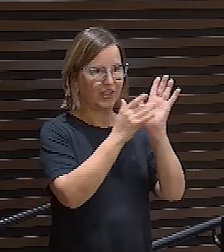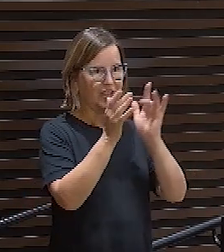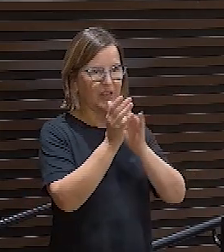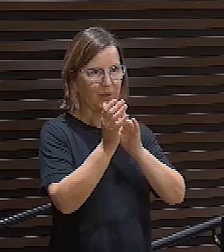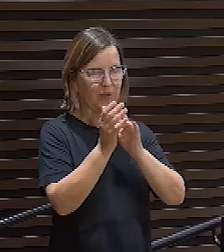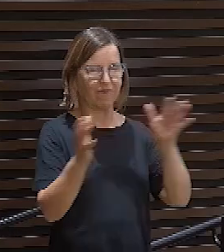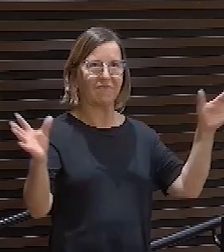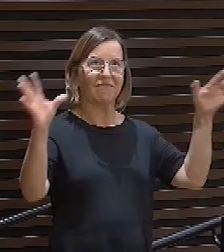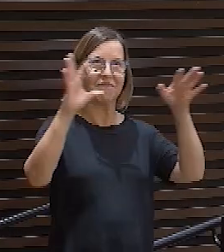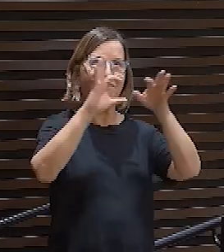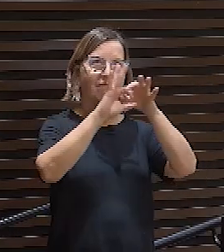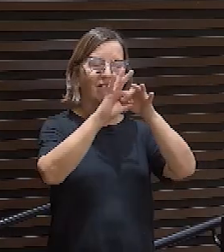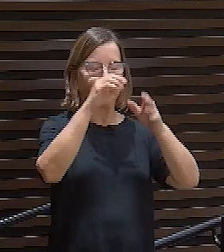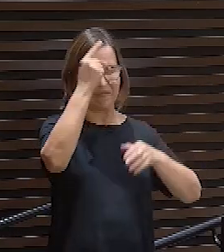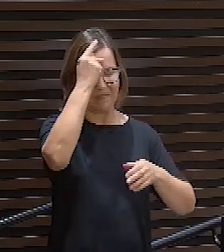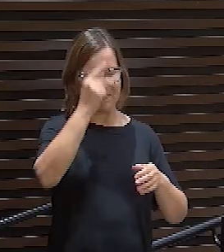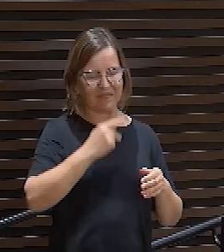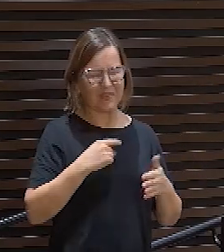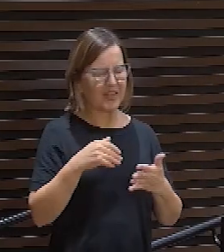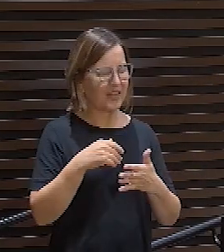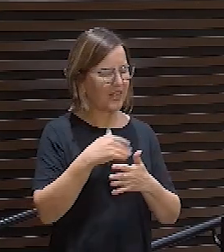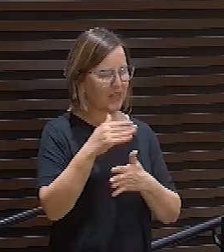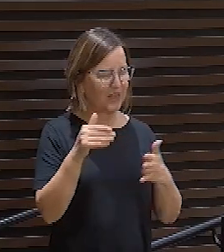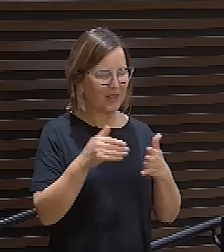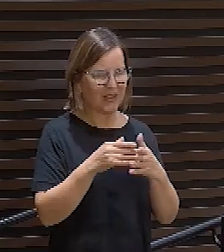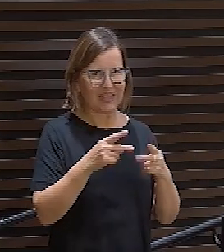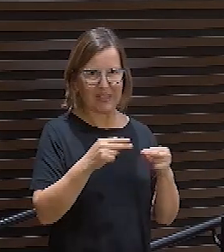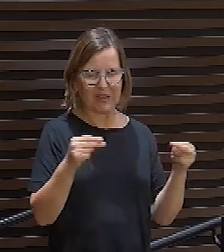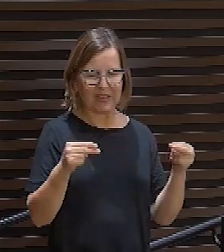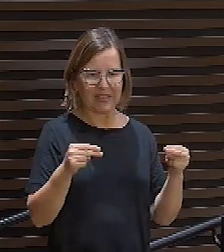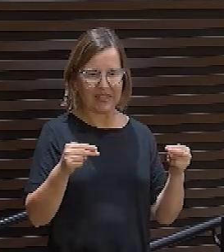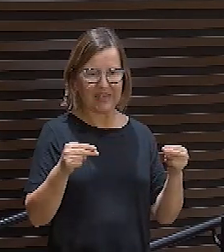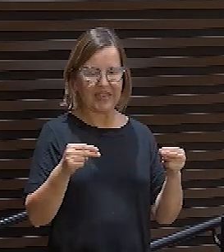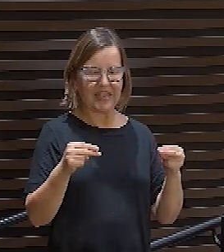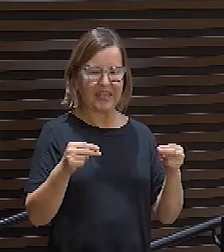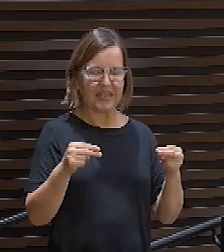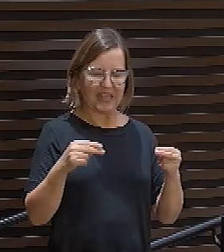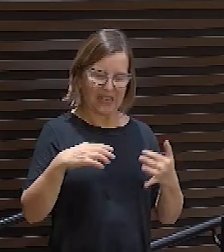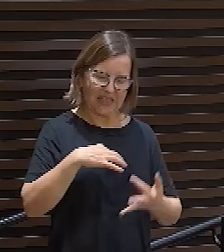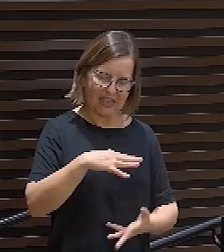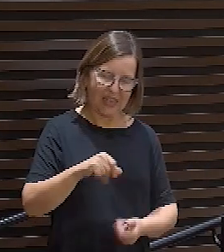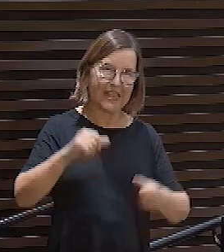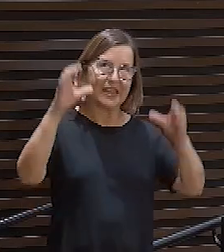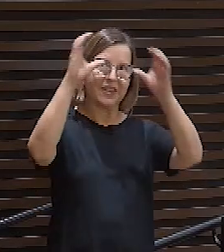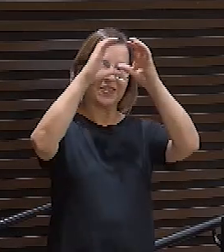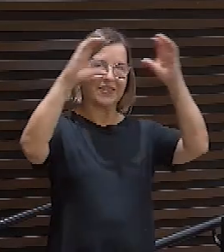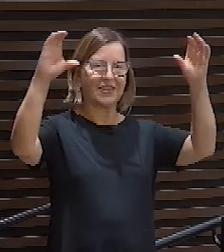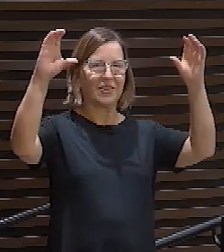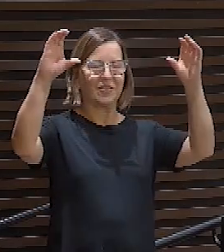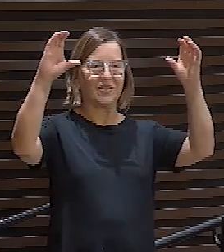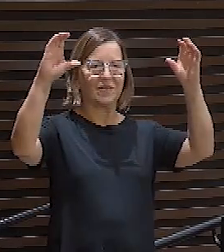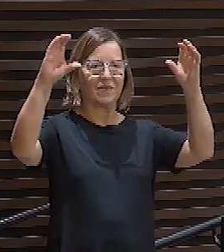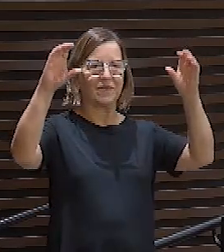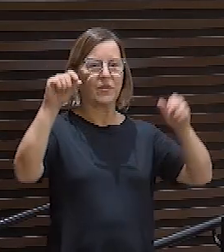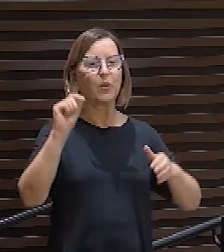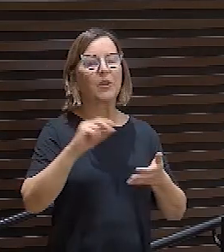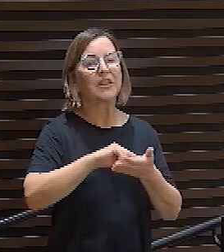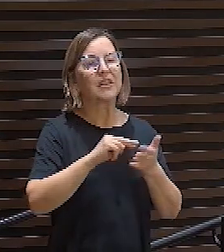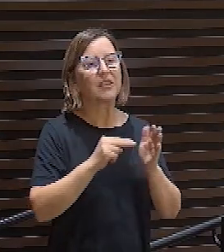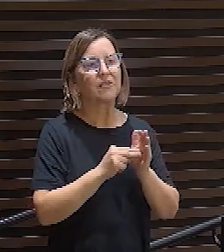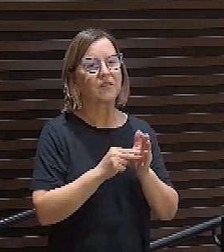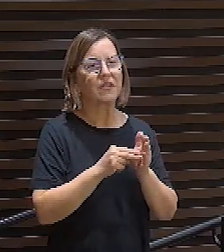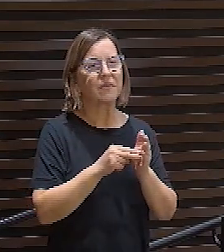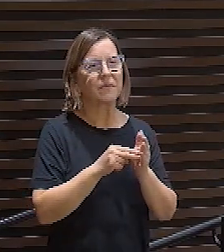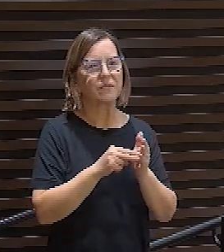consigo mesmo todas as coisas, quer sobre a terra, quer nos céus. O que significou a entrada